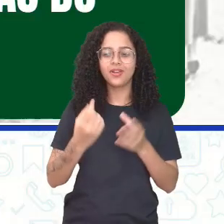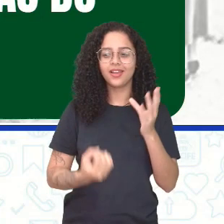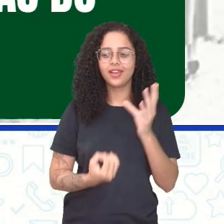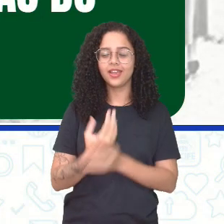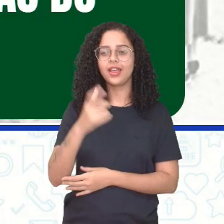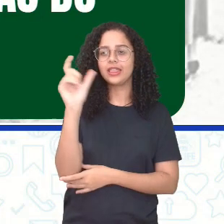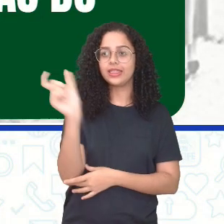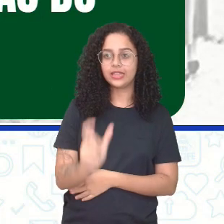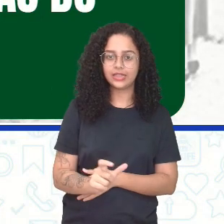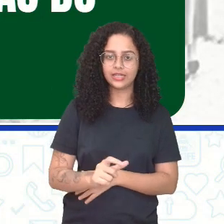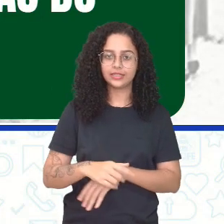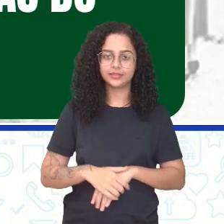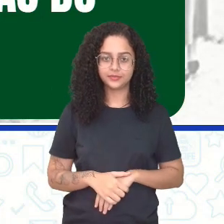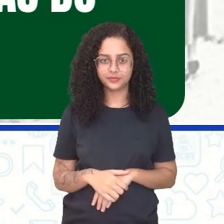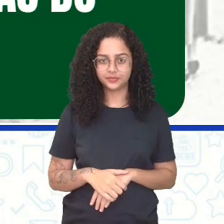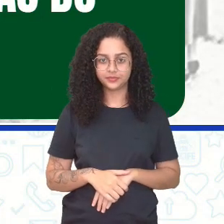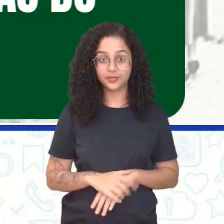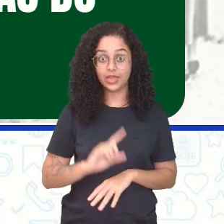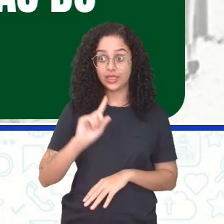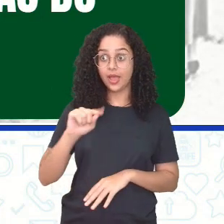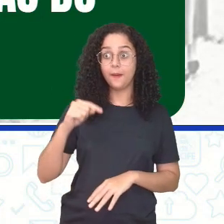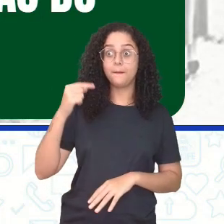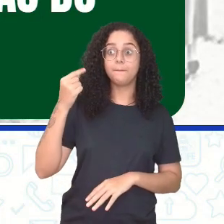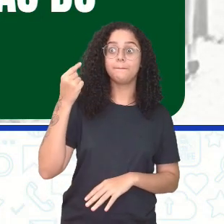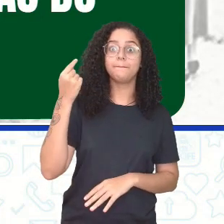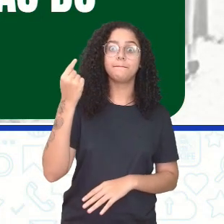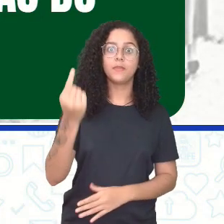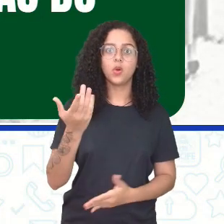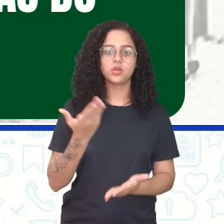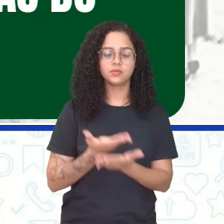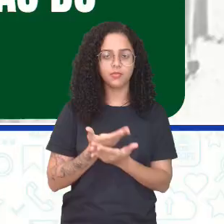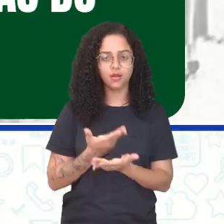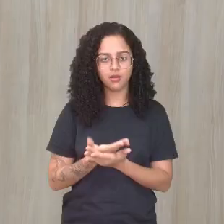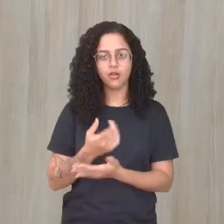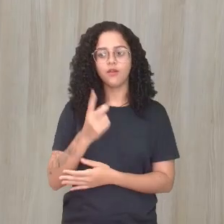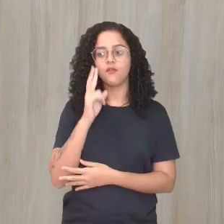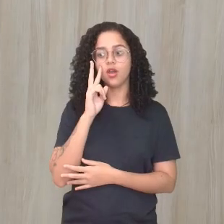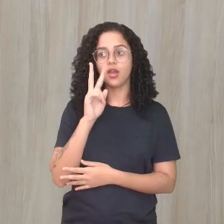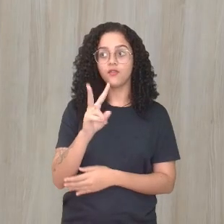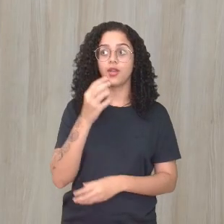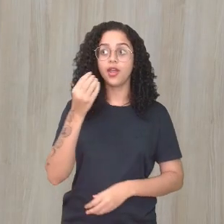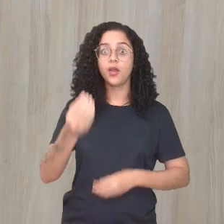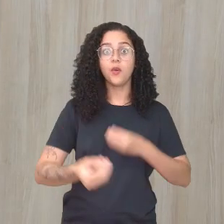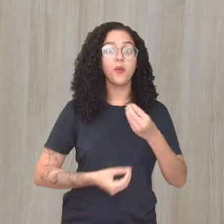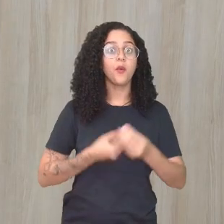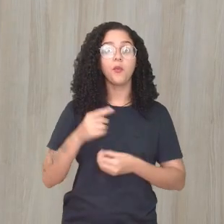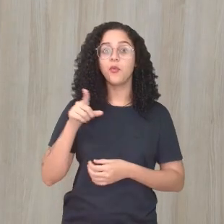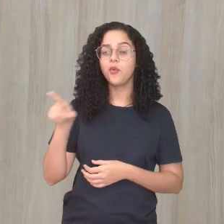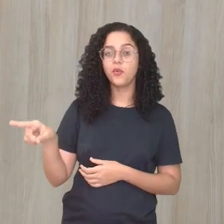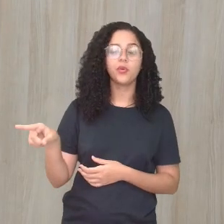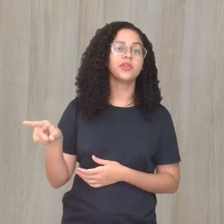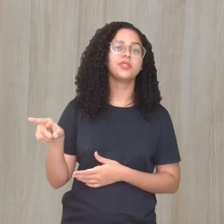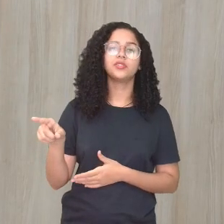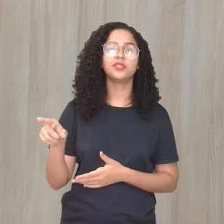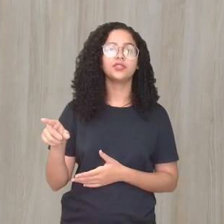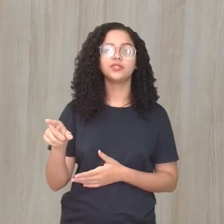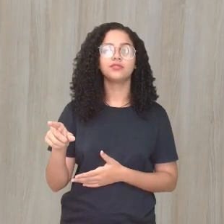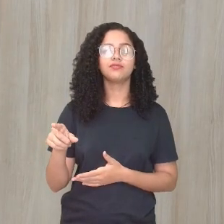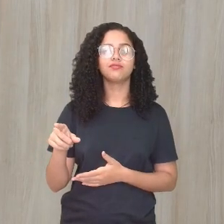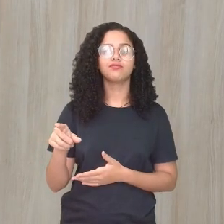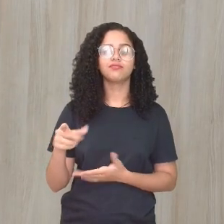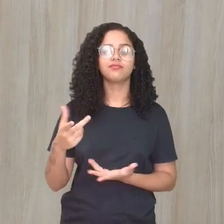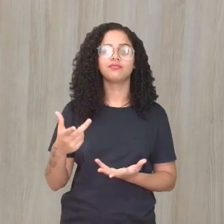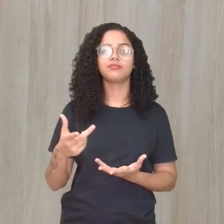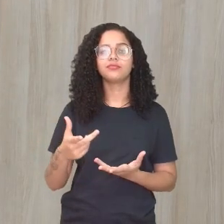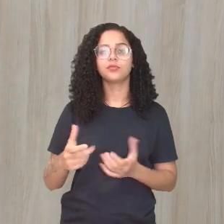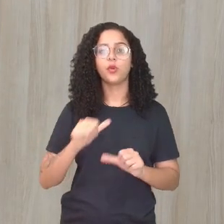na Itália. Na próxima aula, a gente vai ver como é que isso, né, reverberou ali